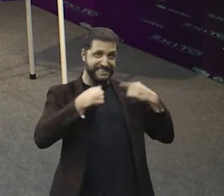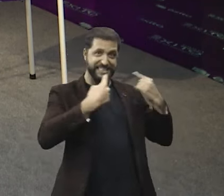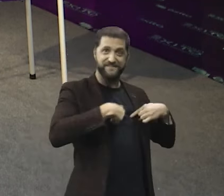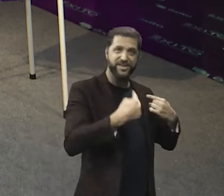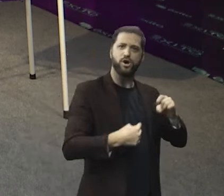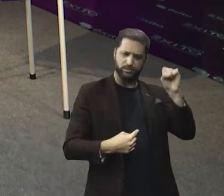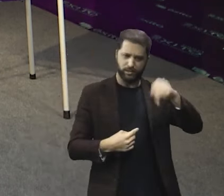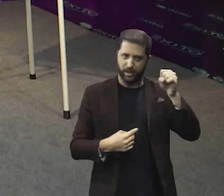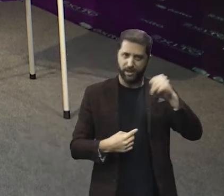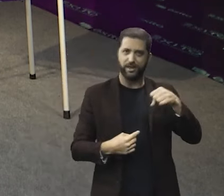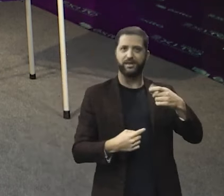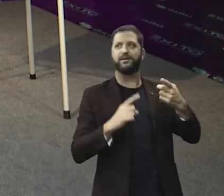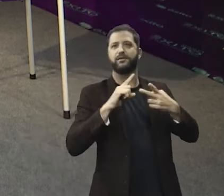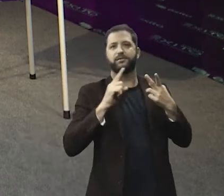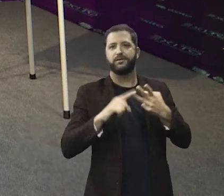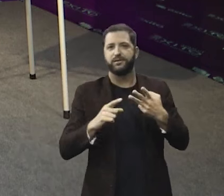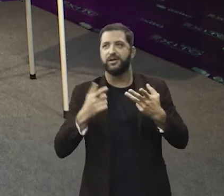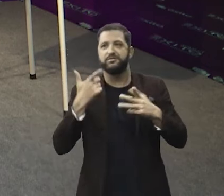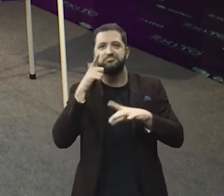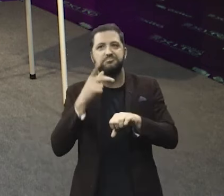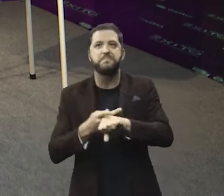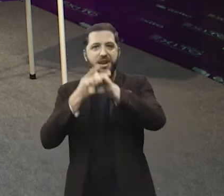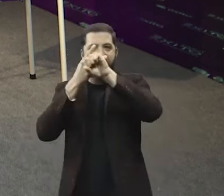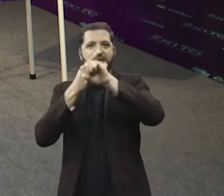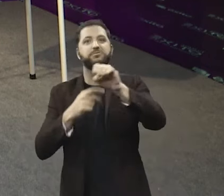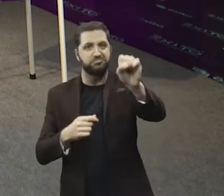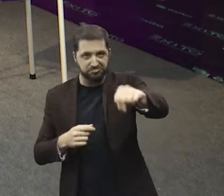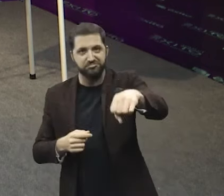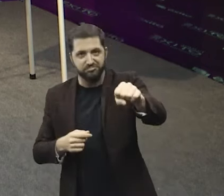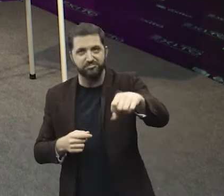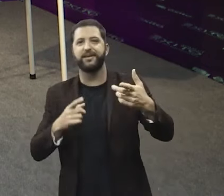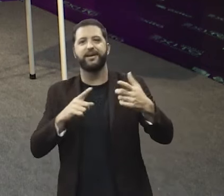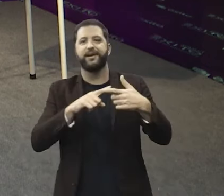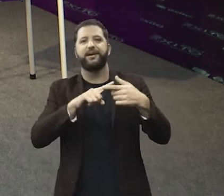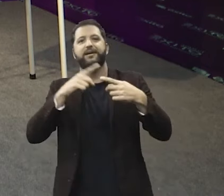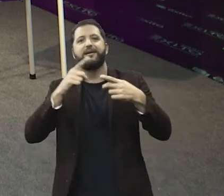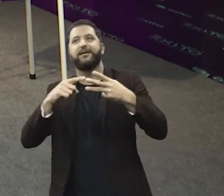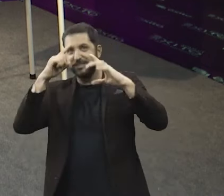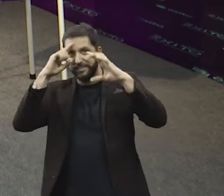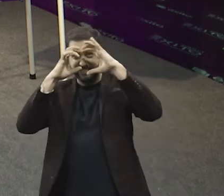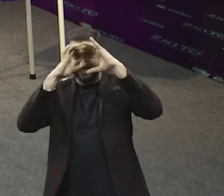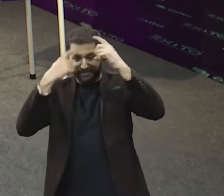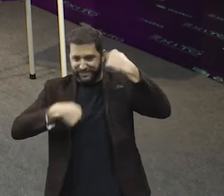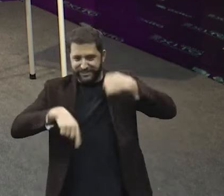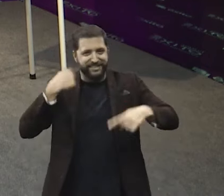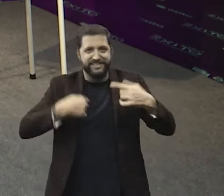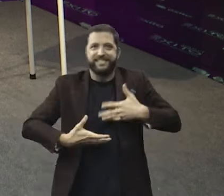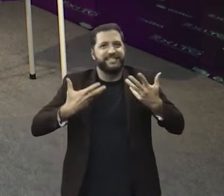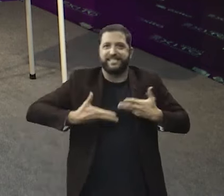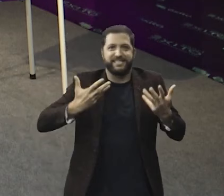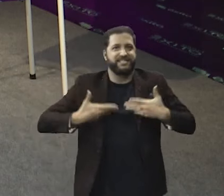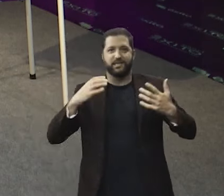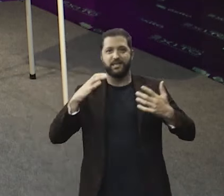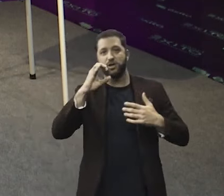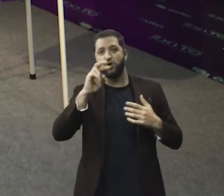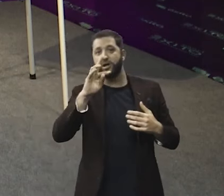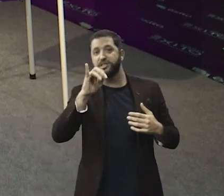o jogo tem recompensa O jogo tem recompensa libera vários hormônios então o cortisol você fica conectado com